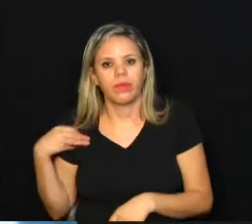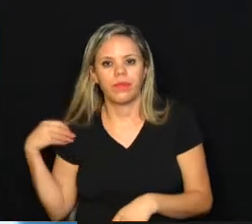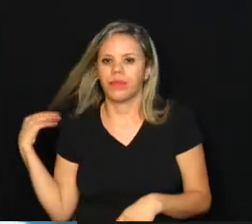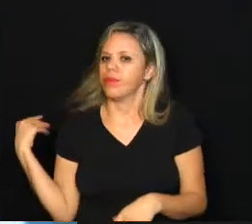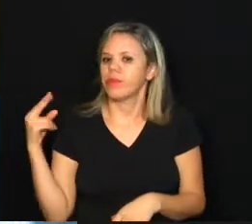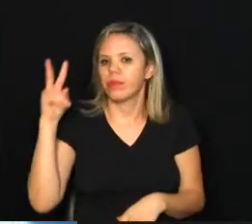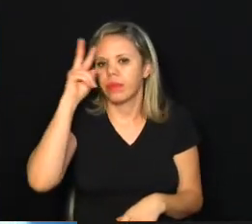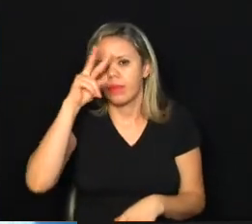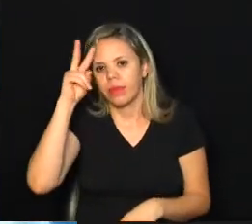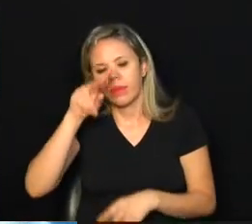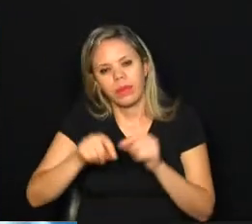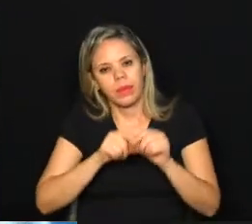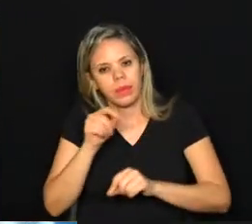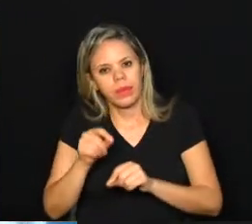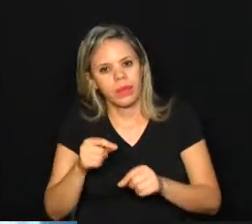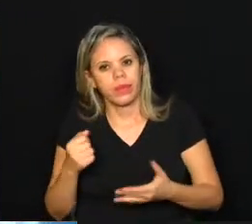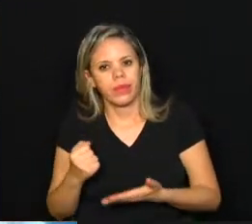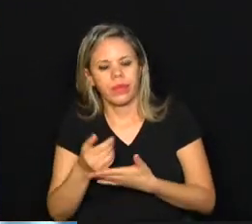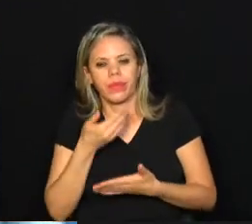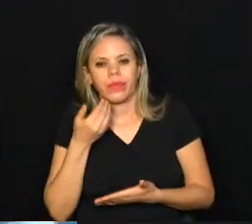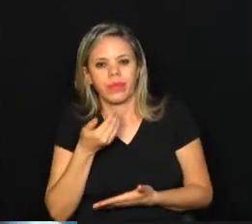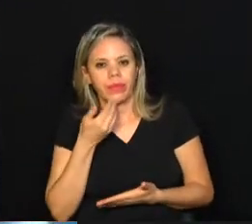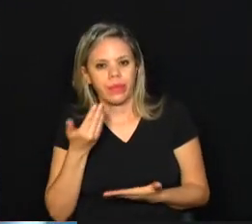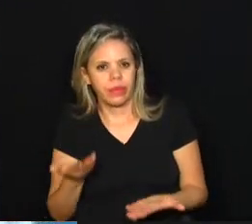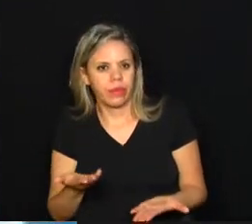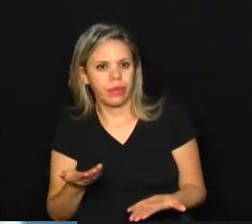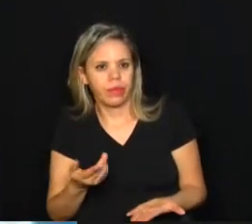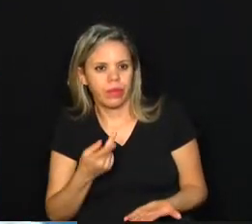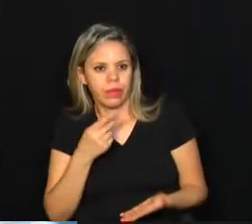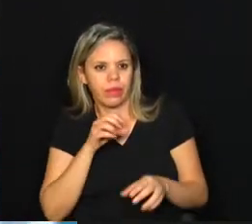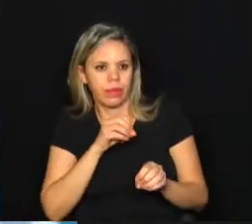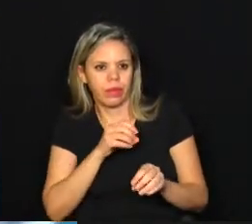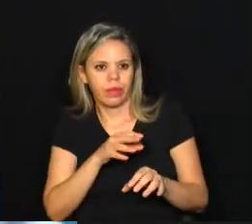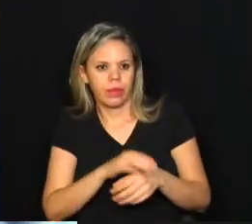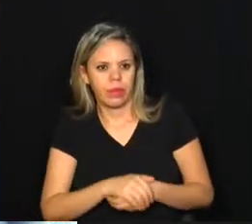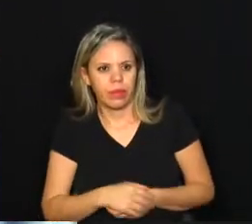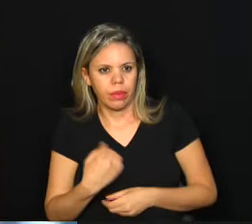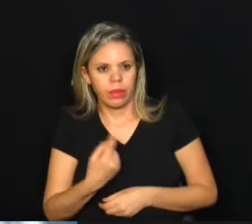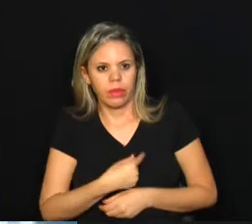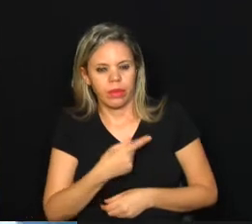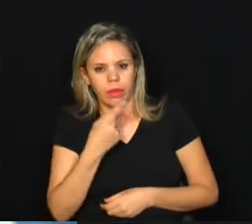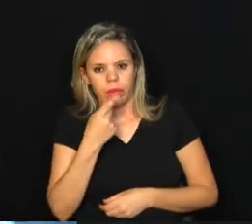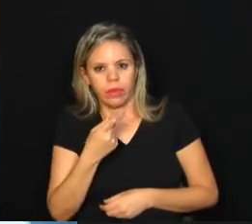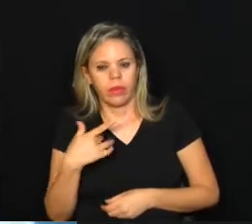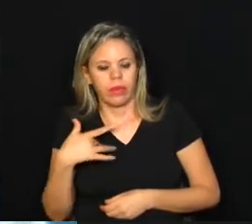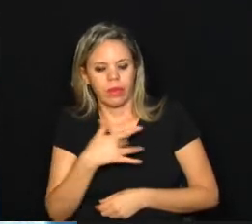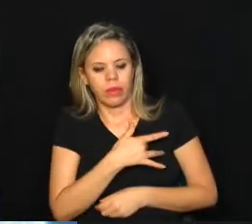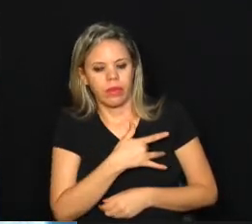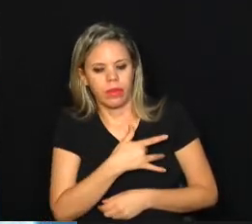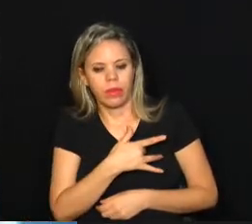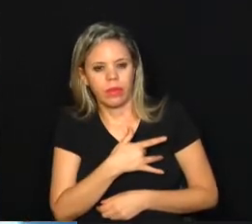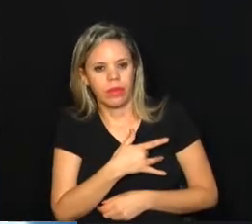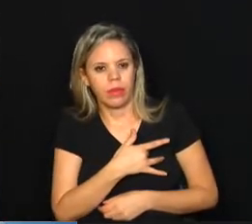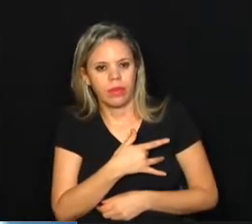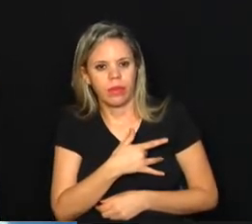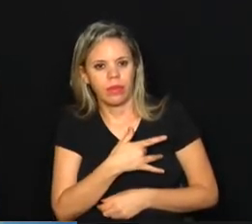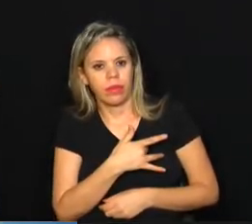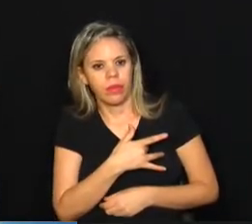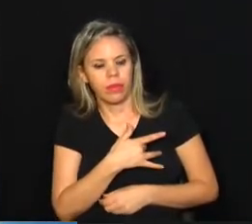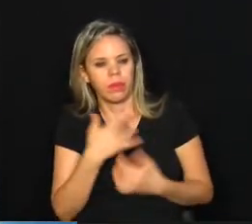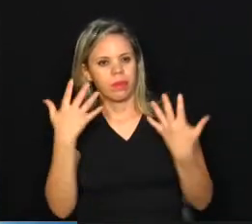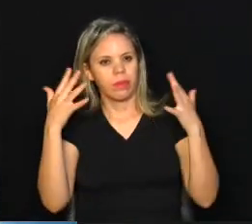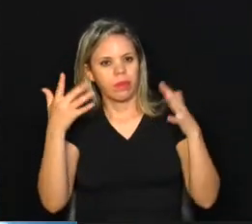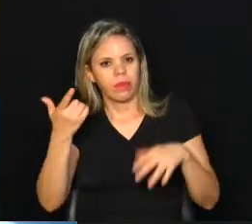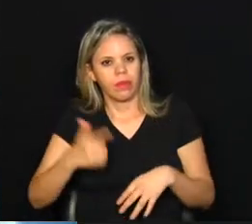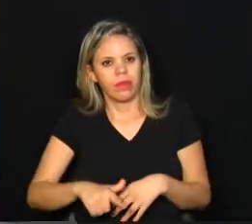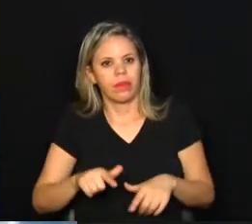que isso facilita quando a gente fala da educação, quando a gente fala da saúde. Quero parabenizar mais uma vez